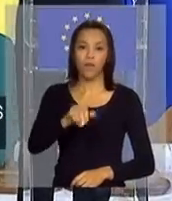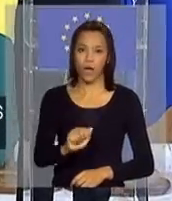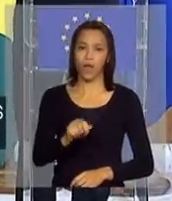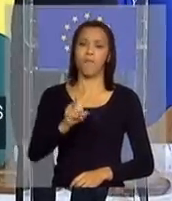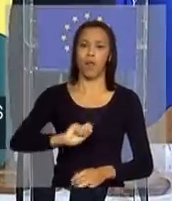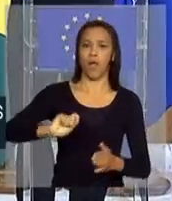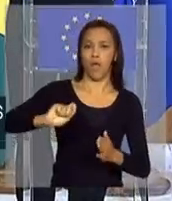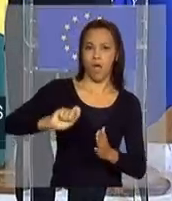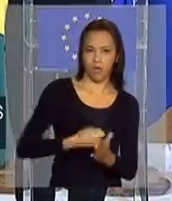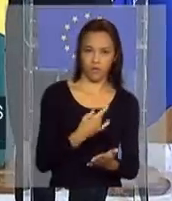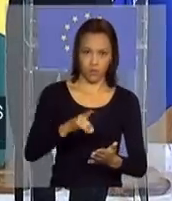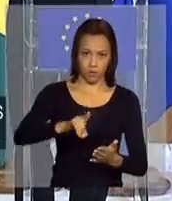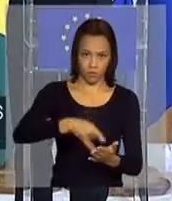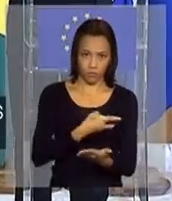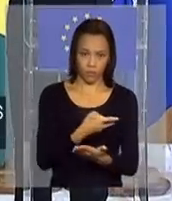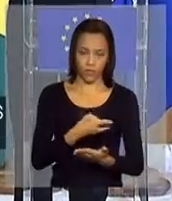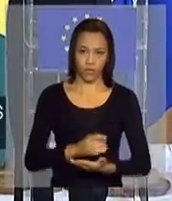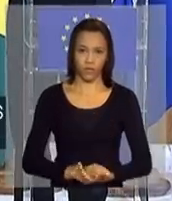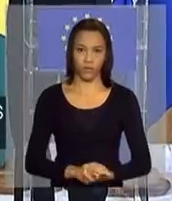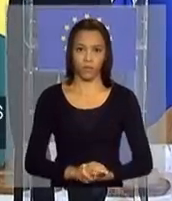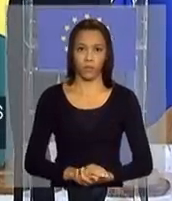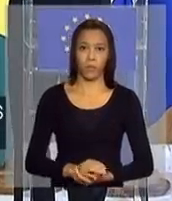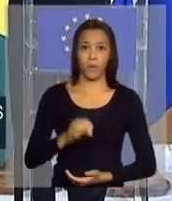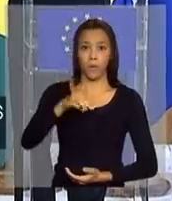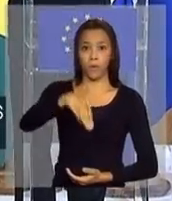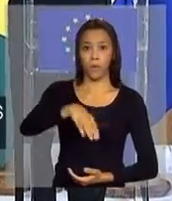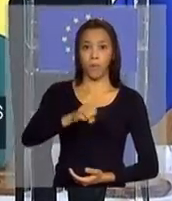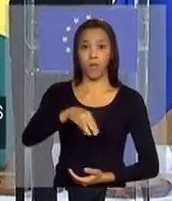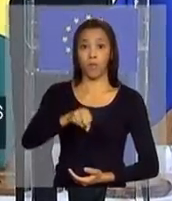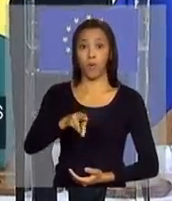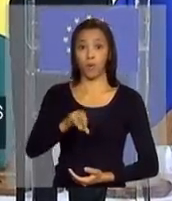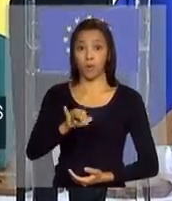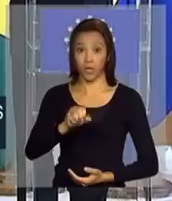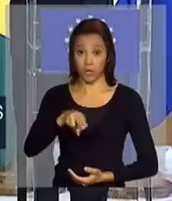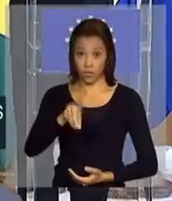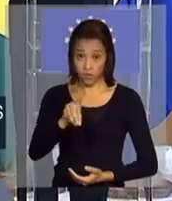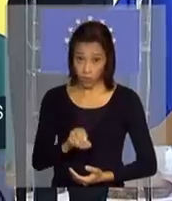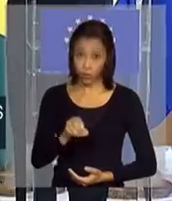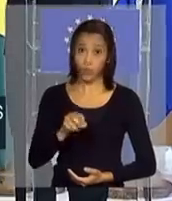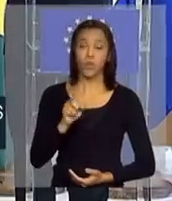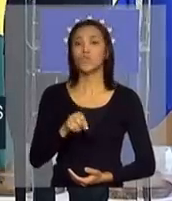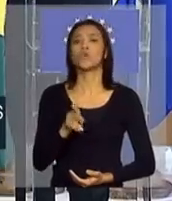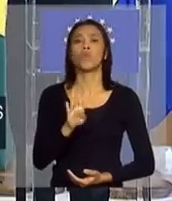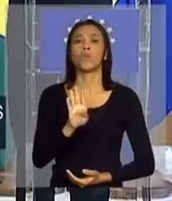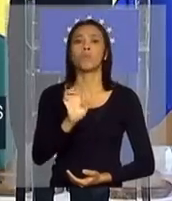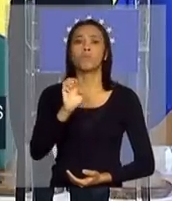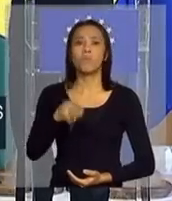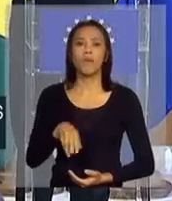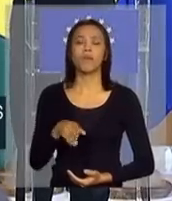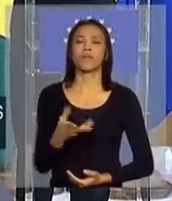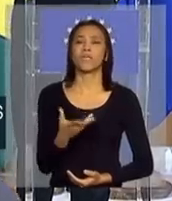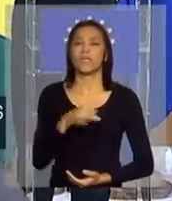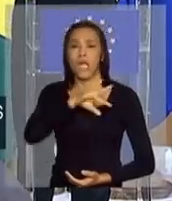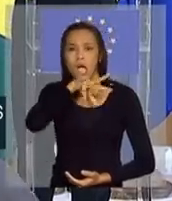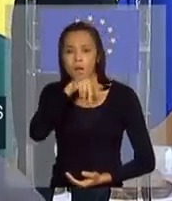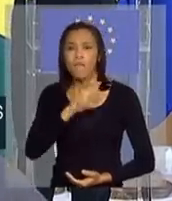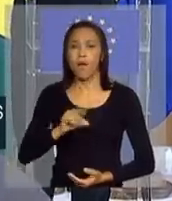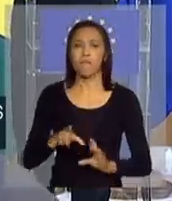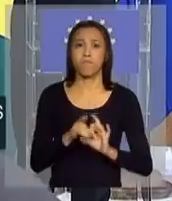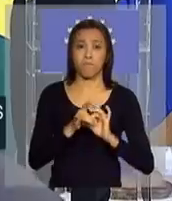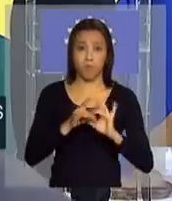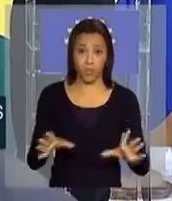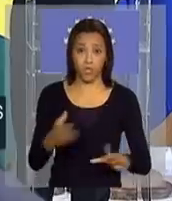para assinarem. Memorando de entendimento administrativo sobre bem-estar animal, que permitirá ao